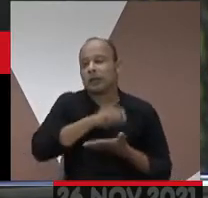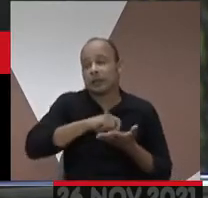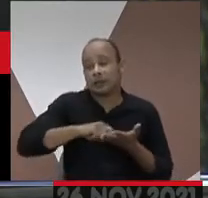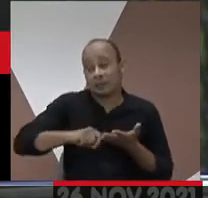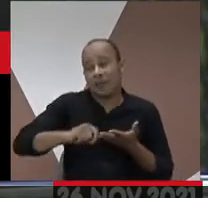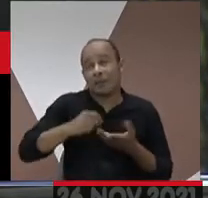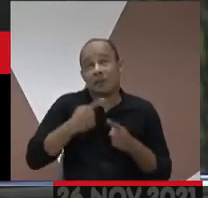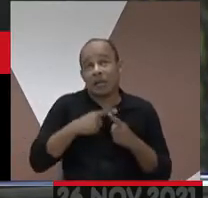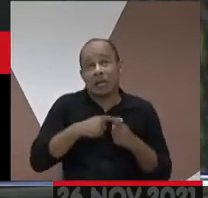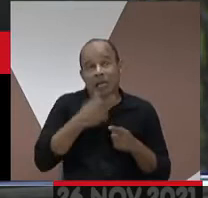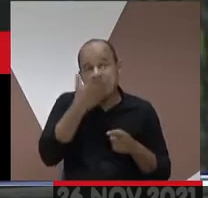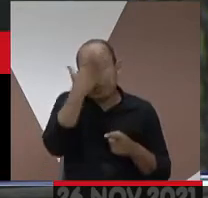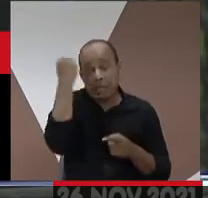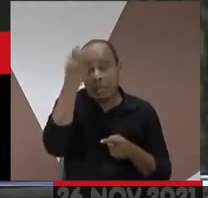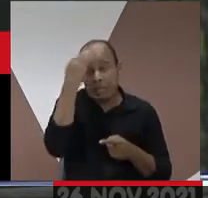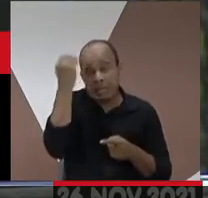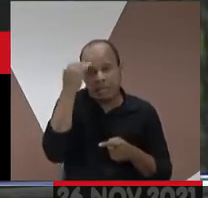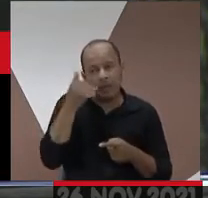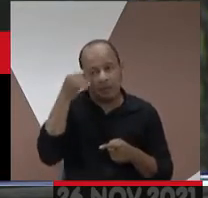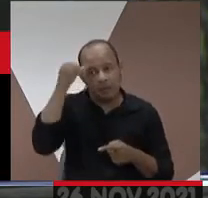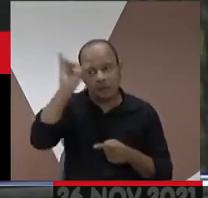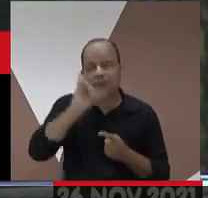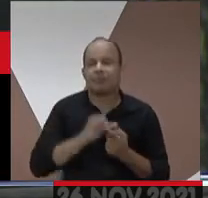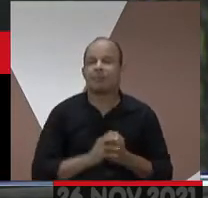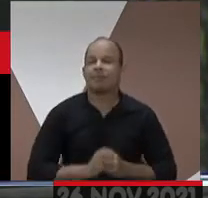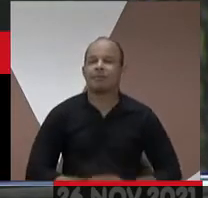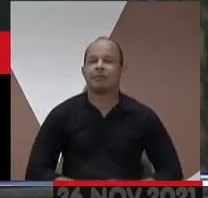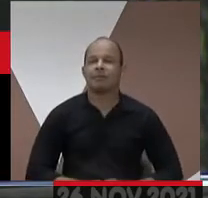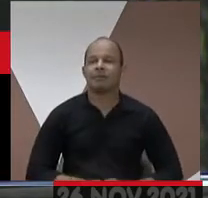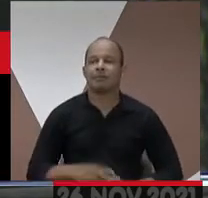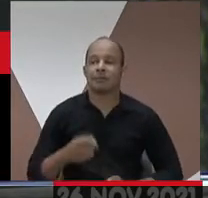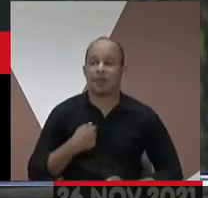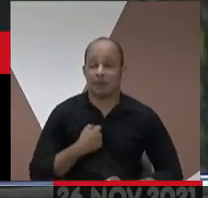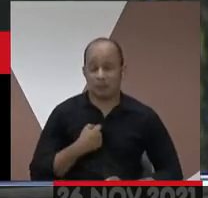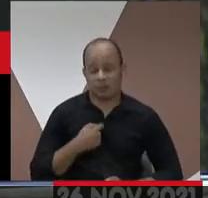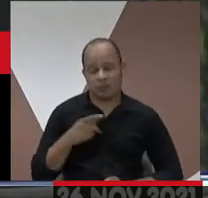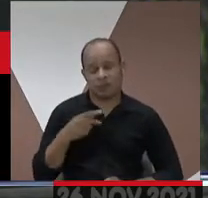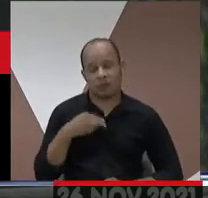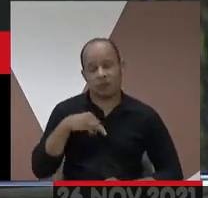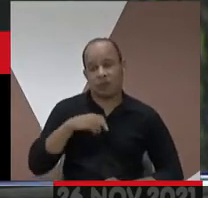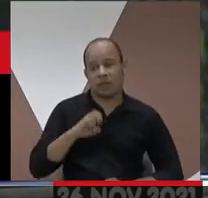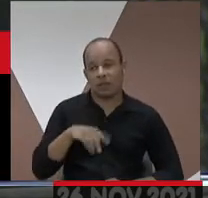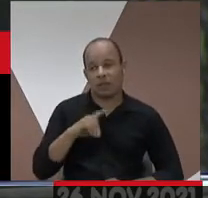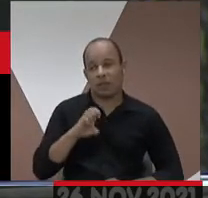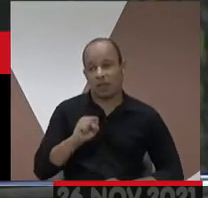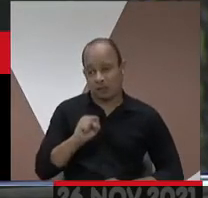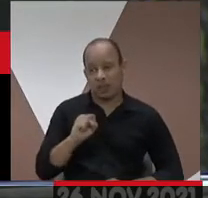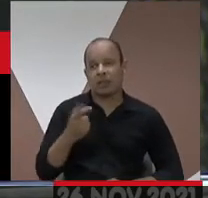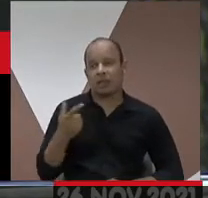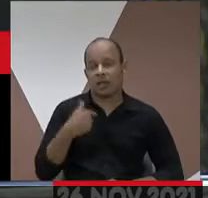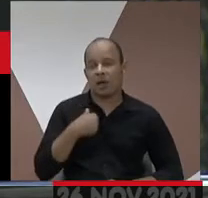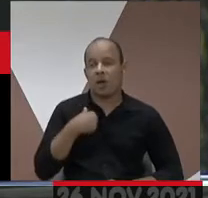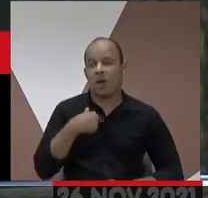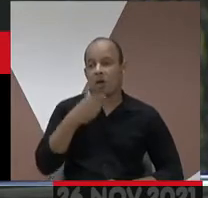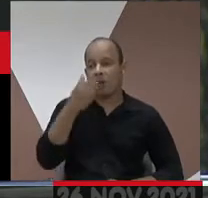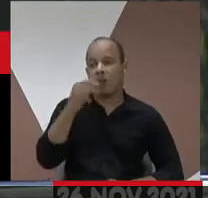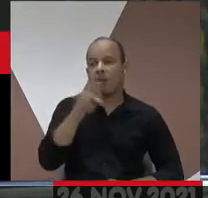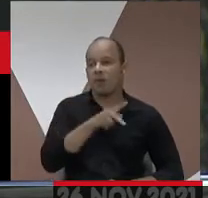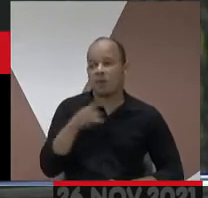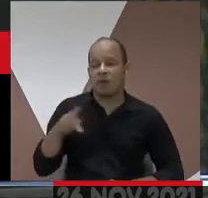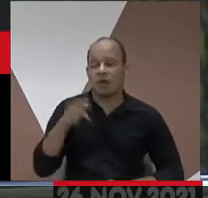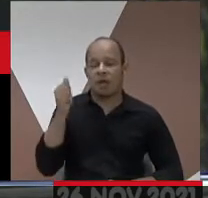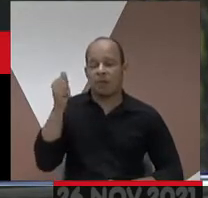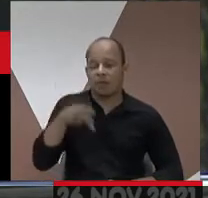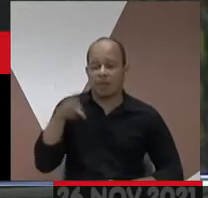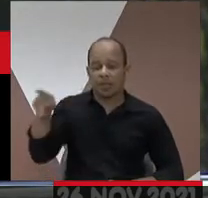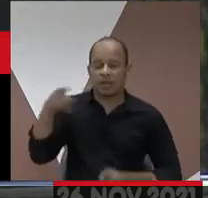e não esquecer nenhum detalhe. Então, eu sou a Neides Abreu, sou professora aposentada da Rede Municipal de Contagem e de Betim,